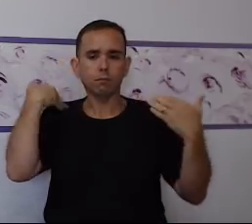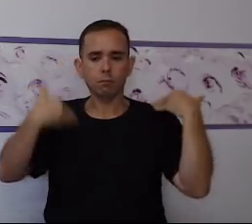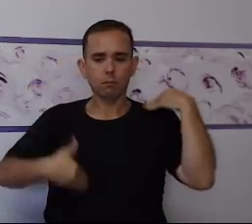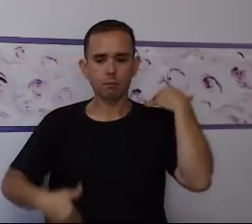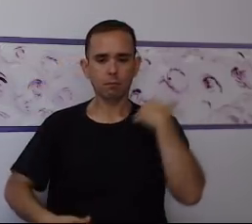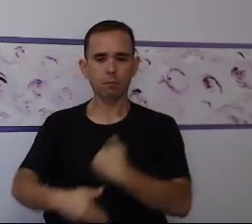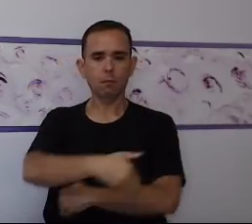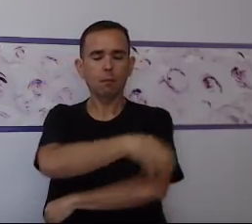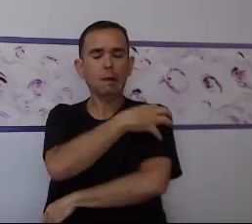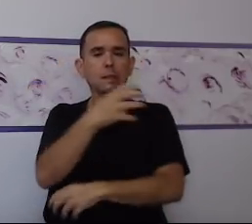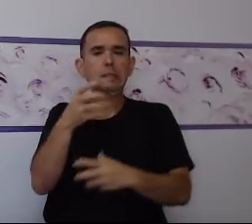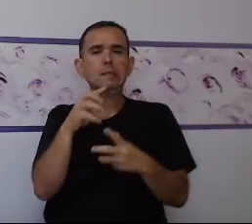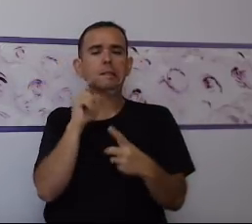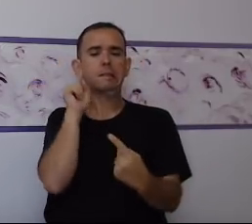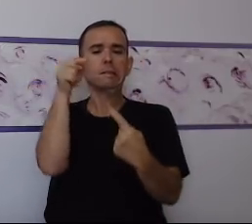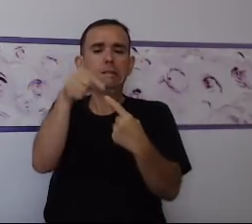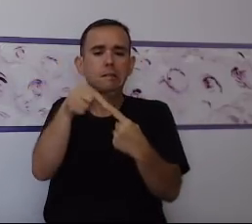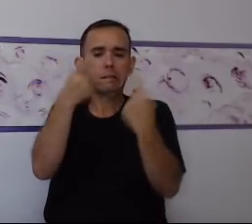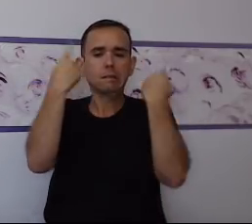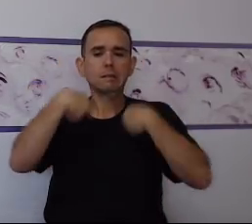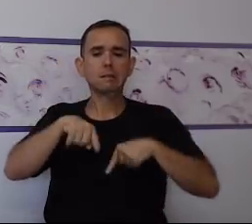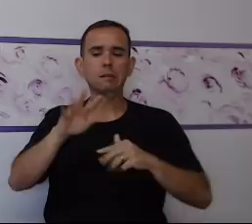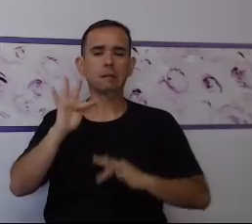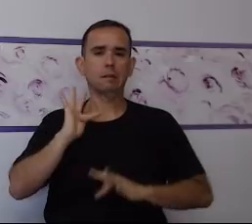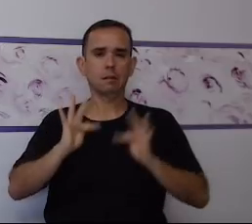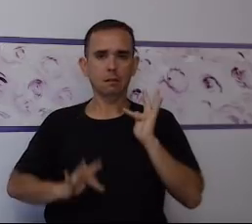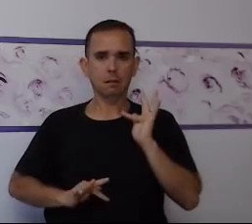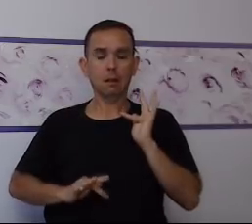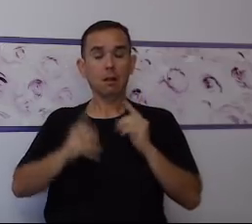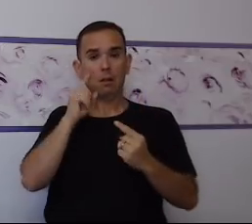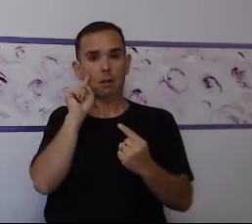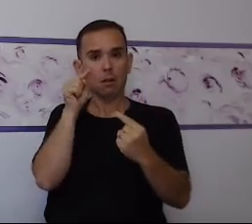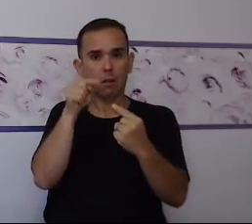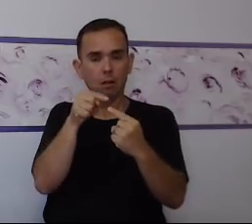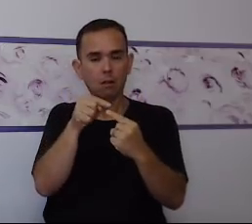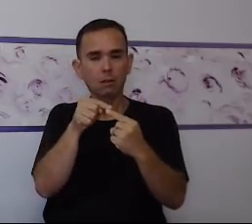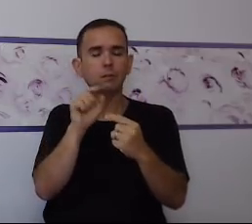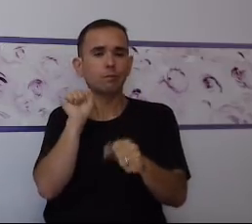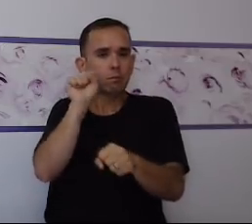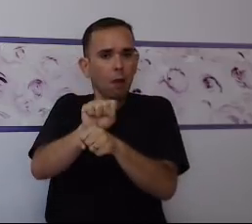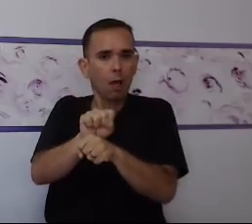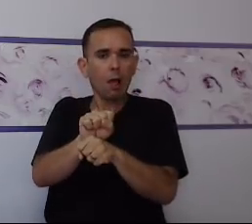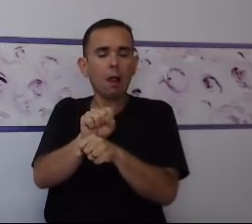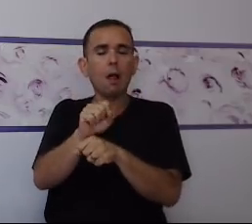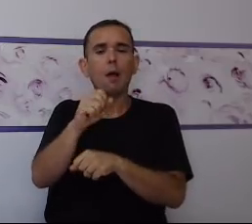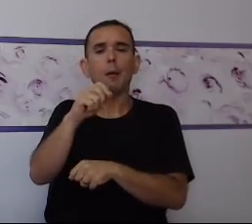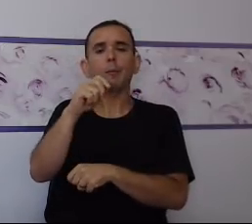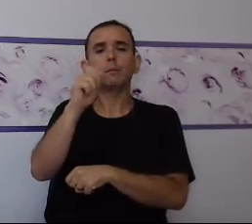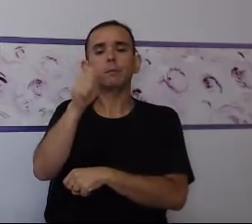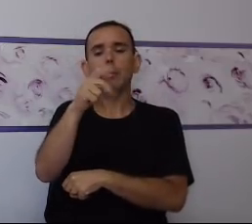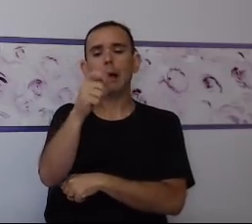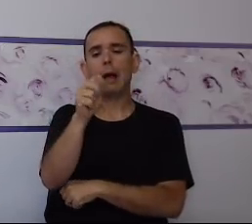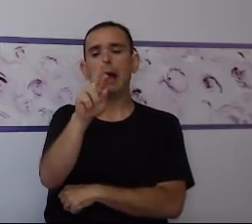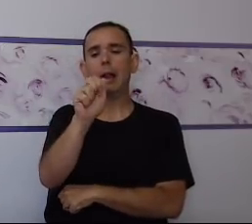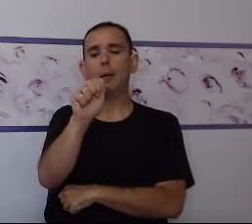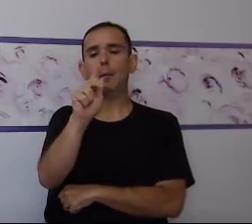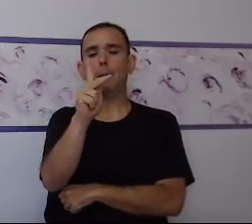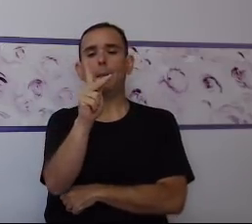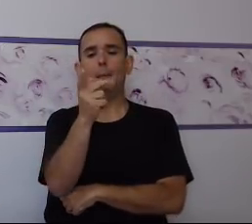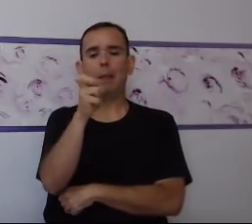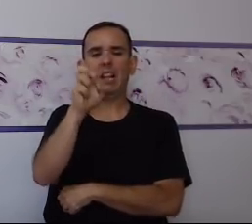acarretando o comprometimento da função física, apresentando-se sob a forma de paraplegia, paraparesia,